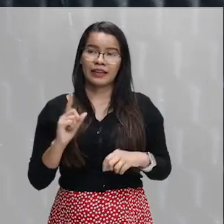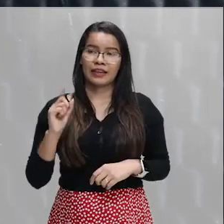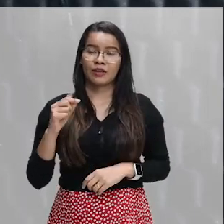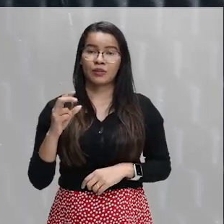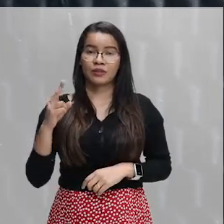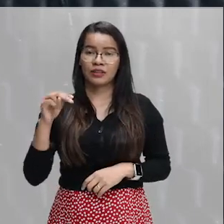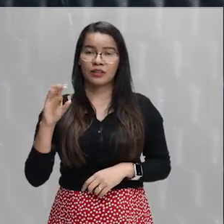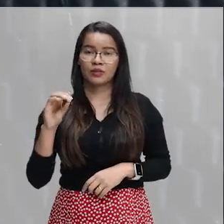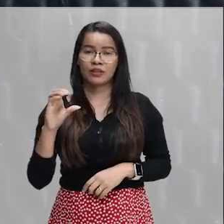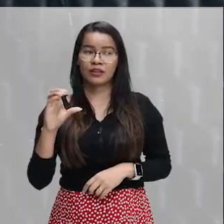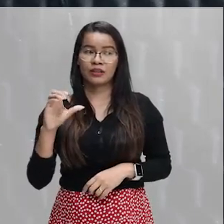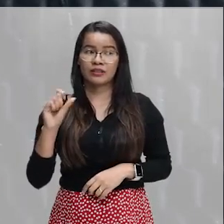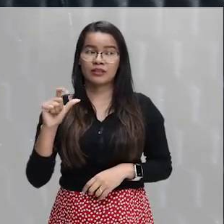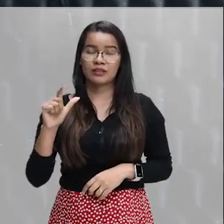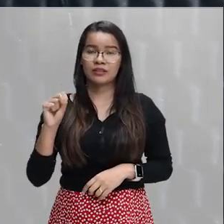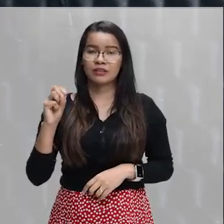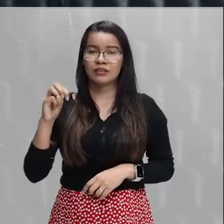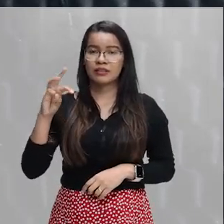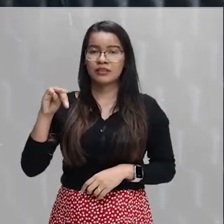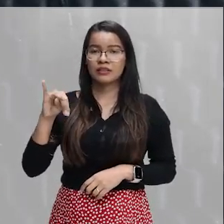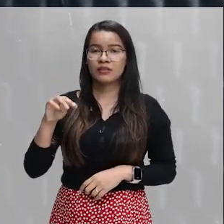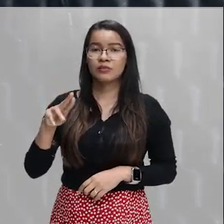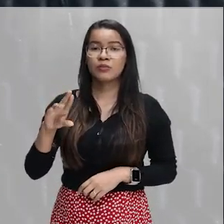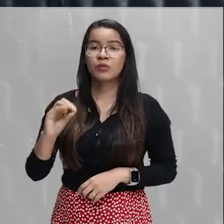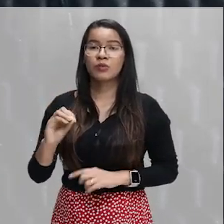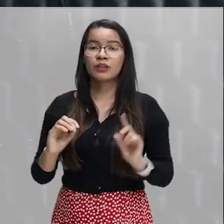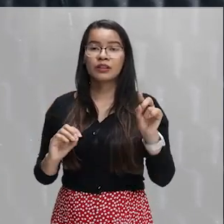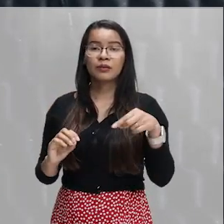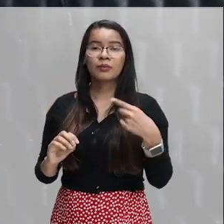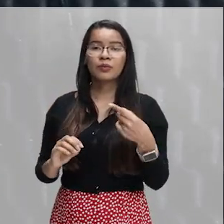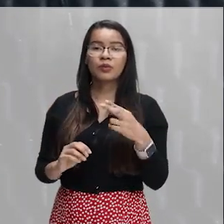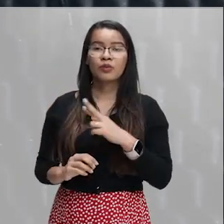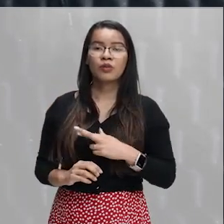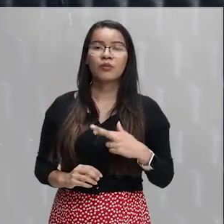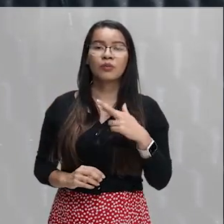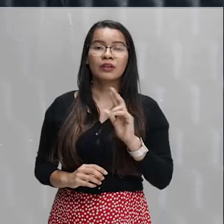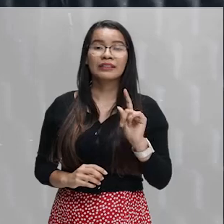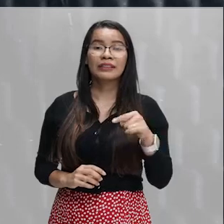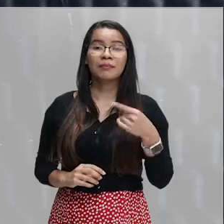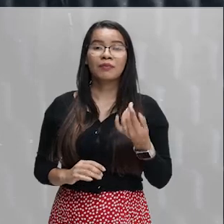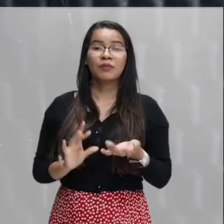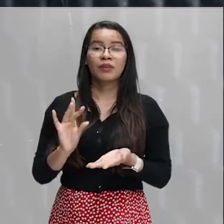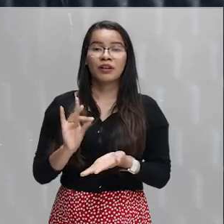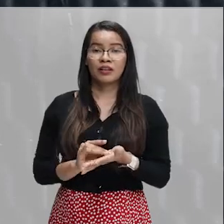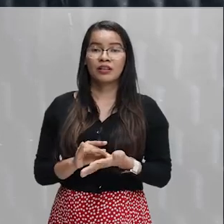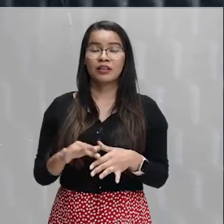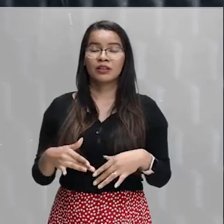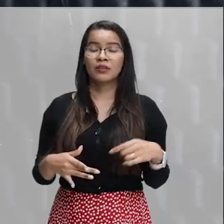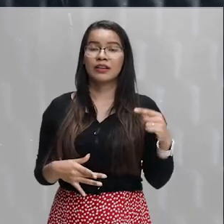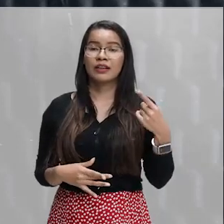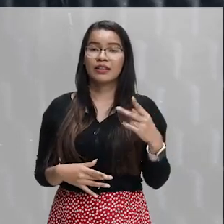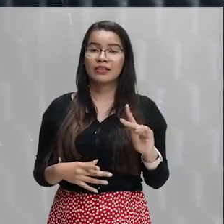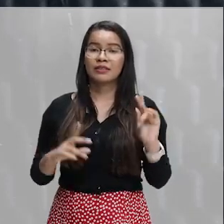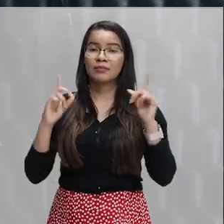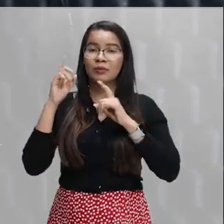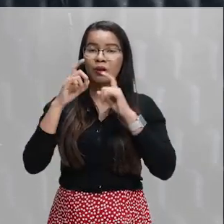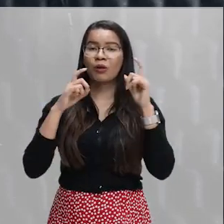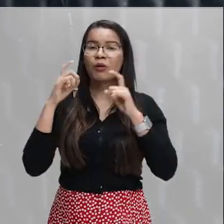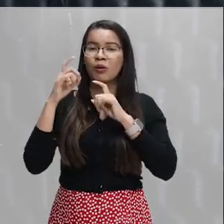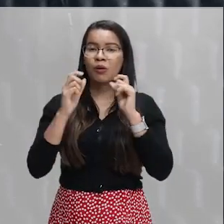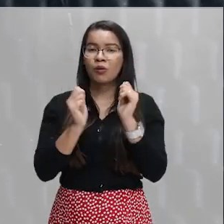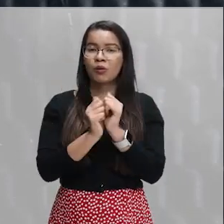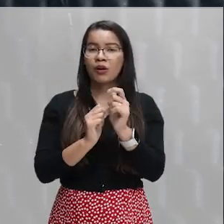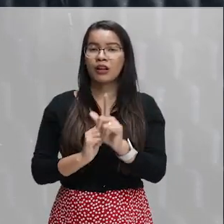volta do classicismo. Aí depois vem o romantismo, realismo. Então, essa preocupação aqui